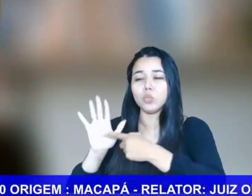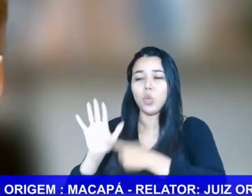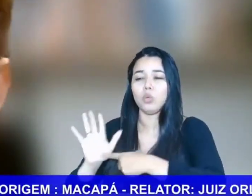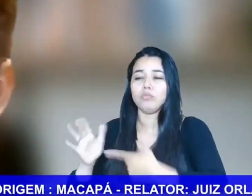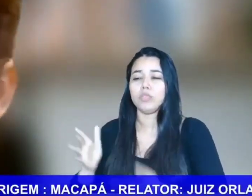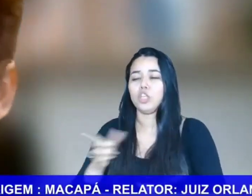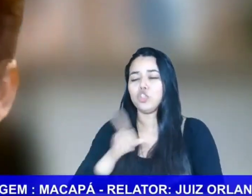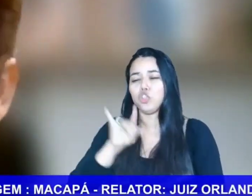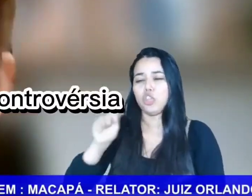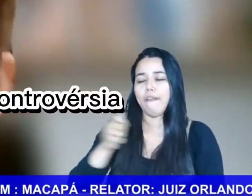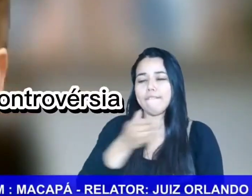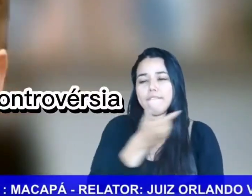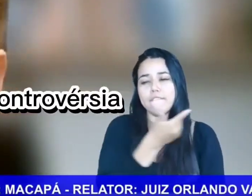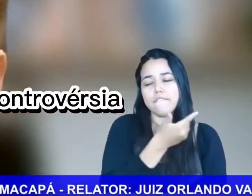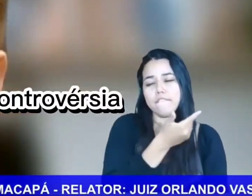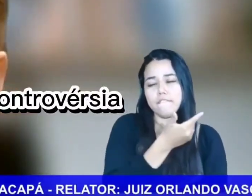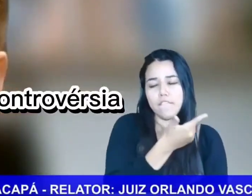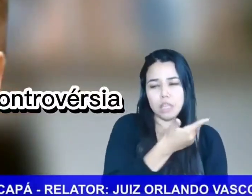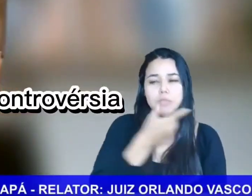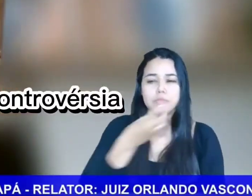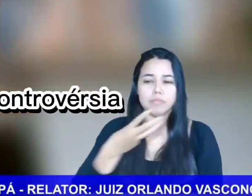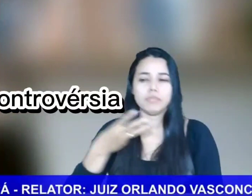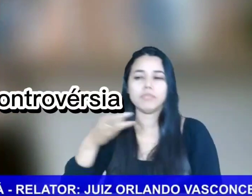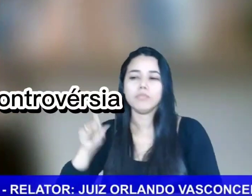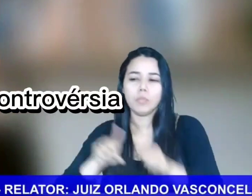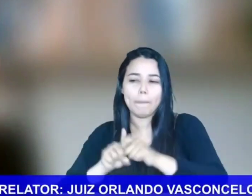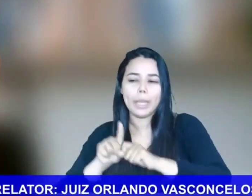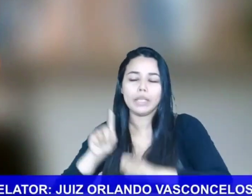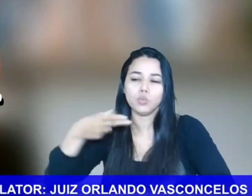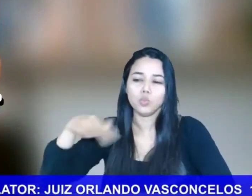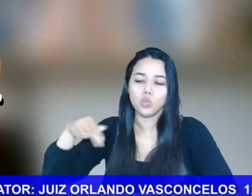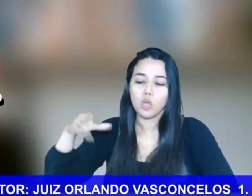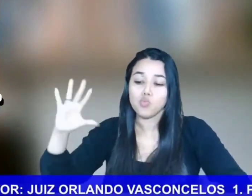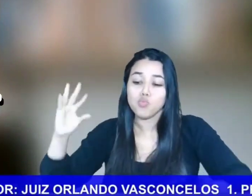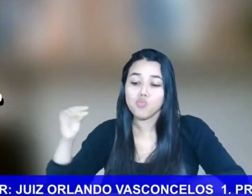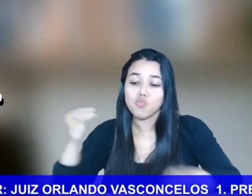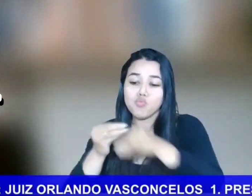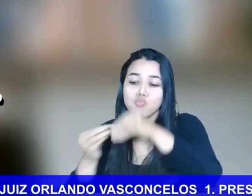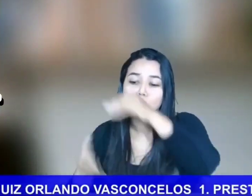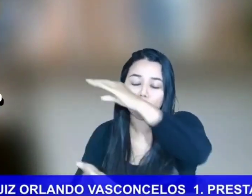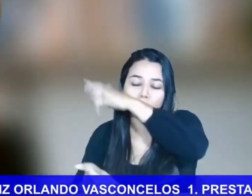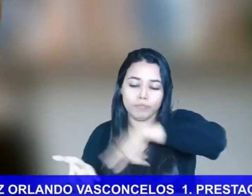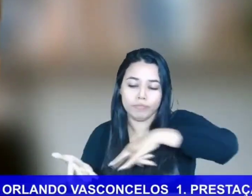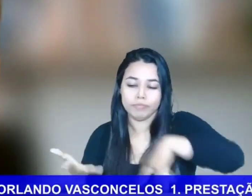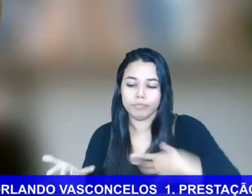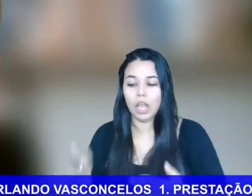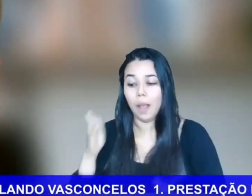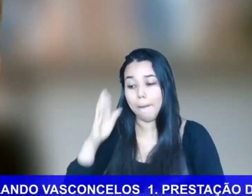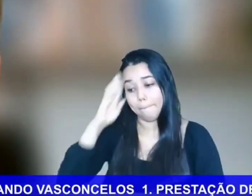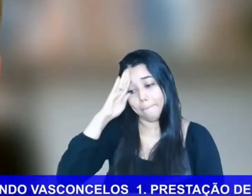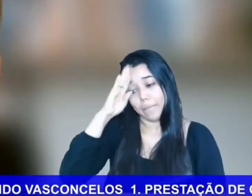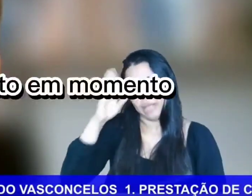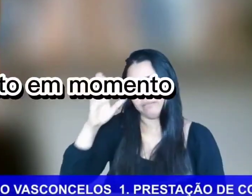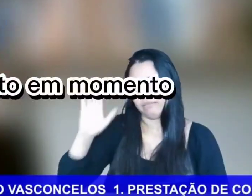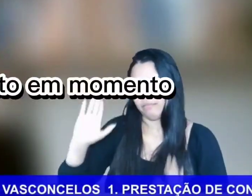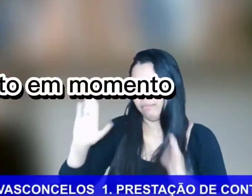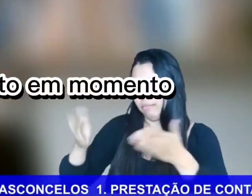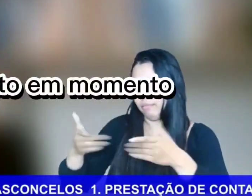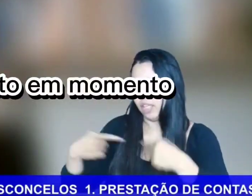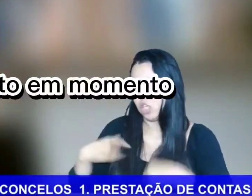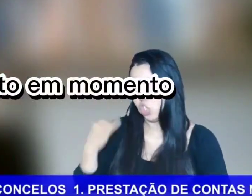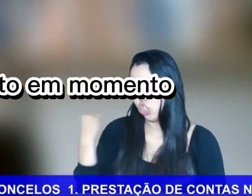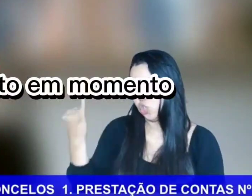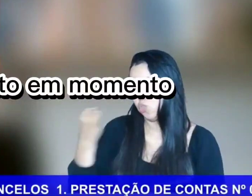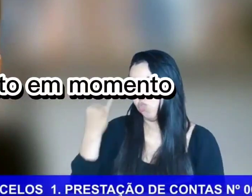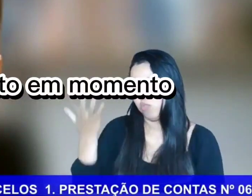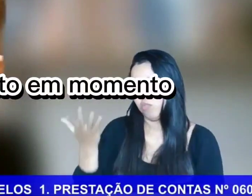23/11, juntou as notas fiscais ao objeto de controvérsia. O FUCRAL destacar que impossível seria a